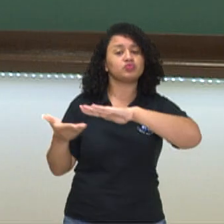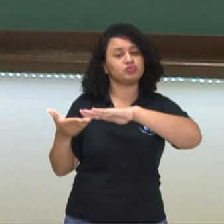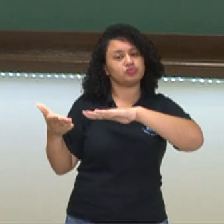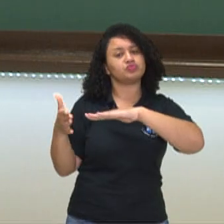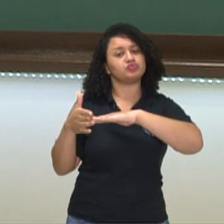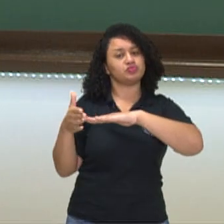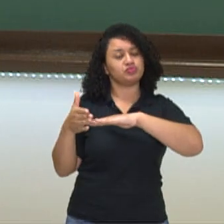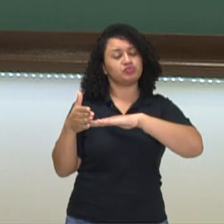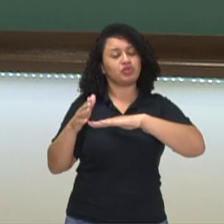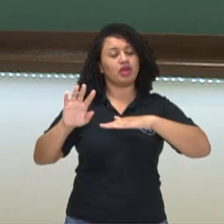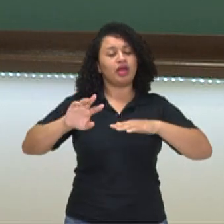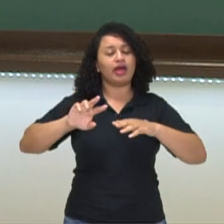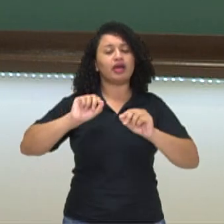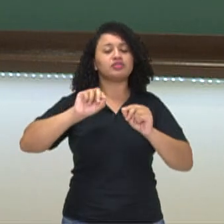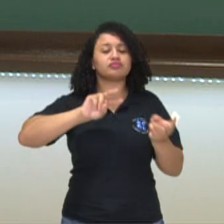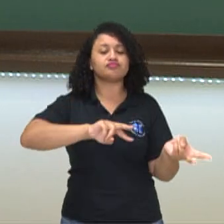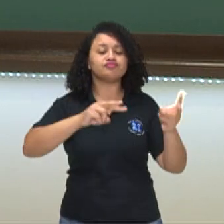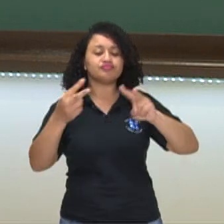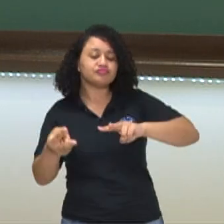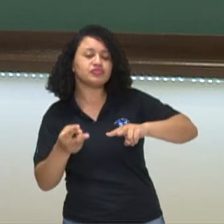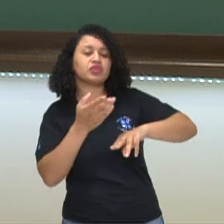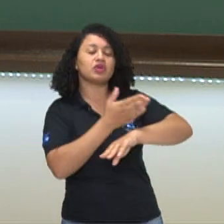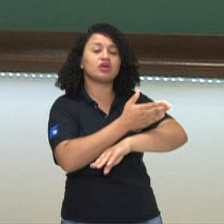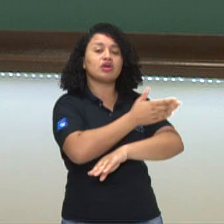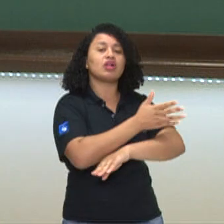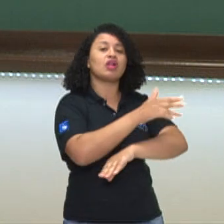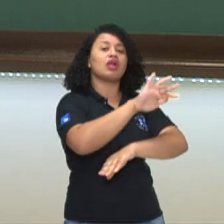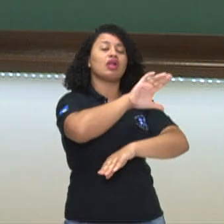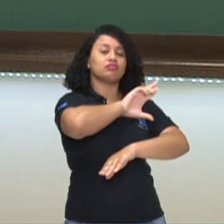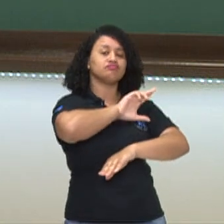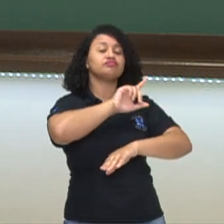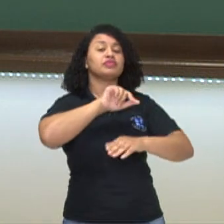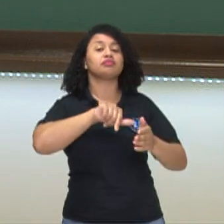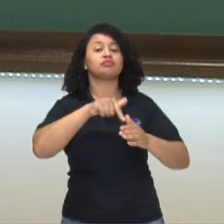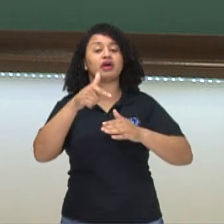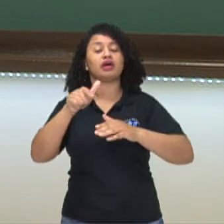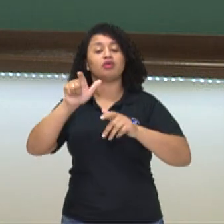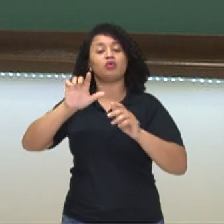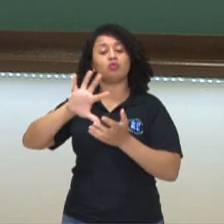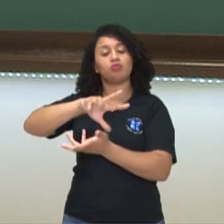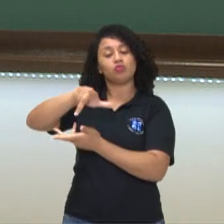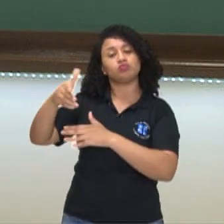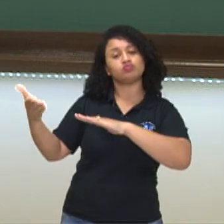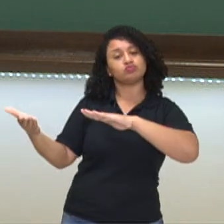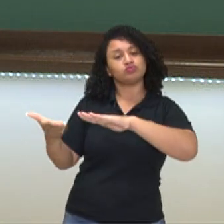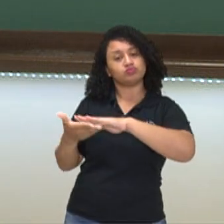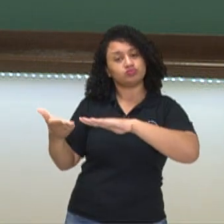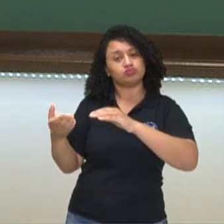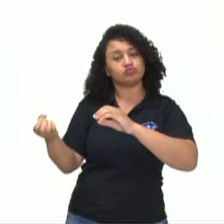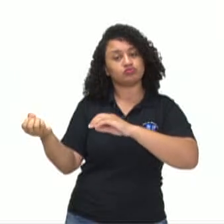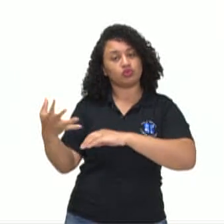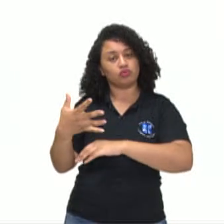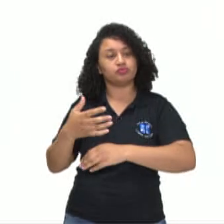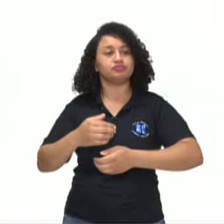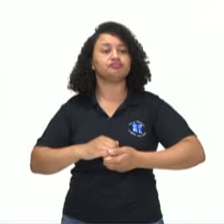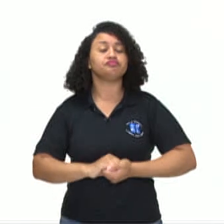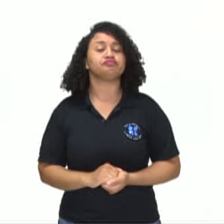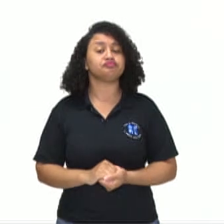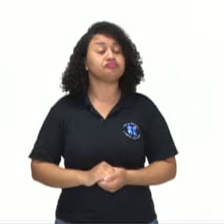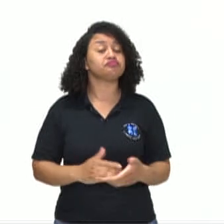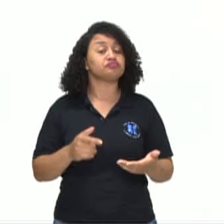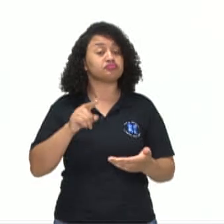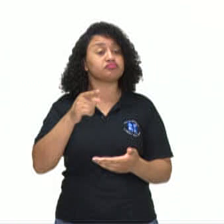Essa transição do homem medieval para o mundo moderno. Então aqui, ó, você já refletiu